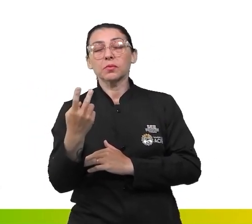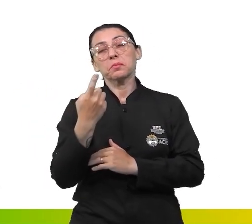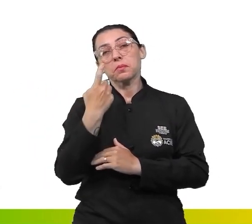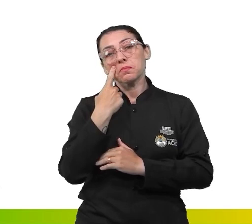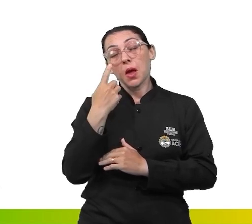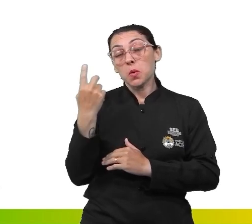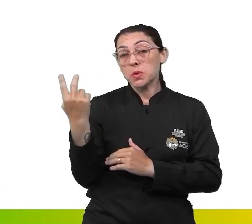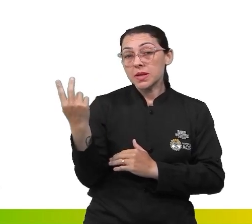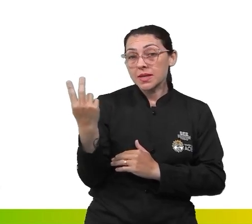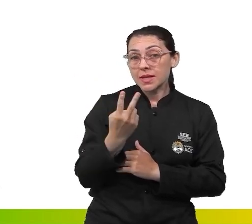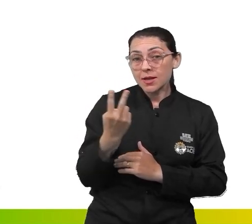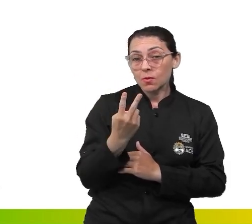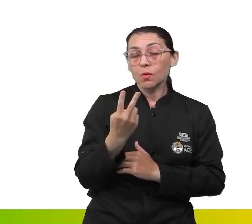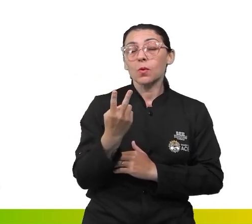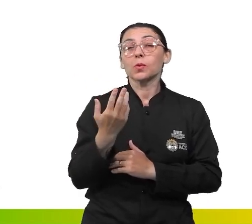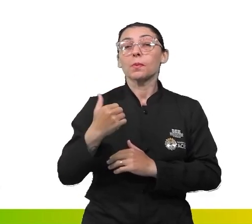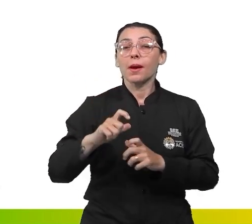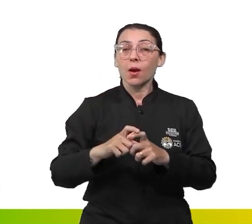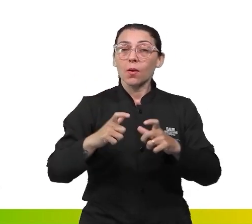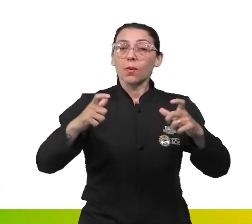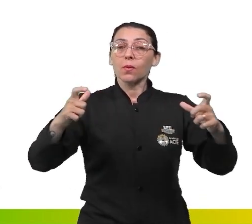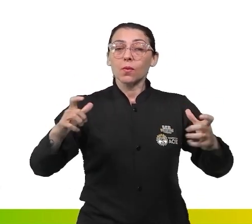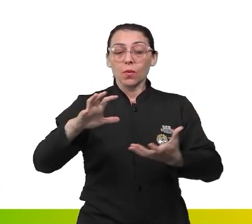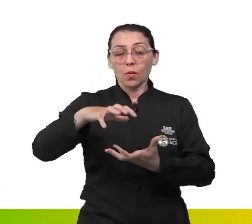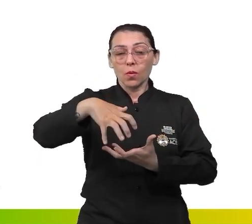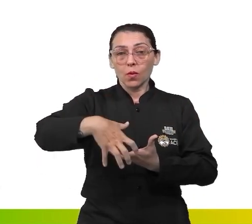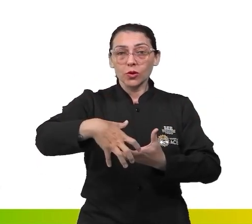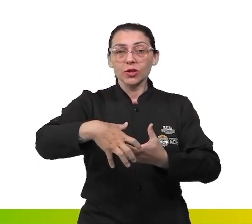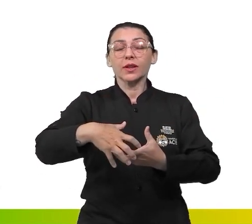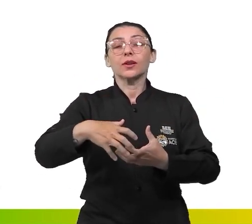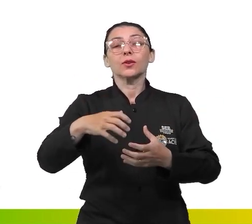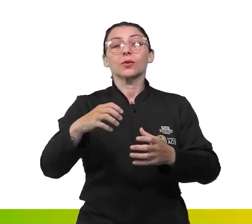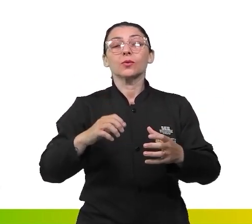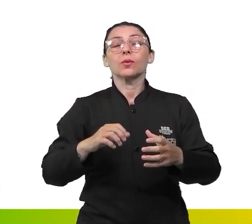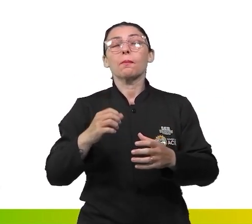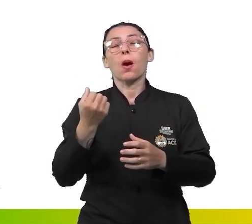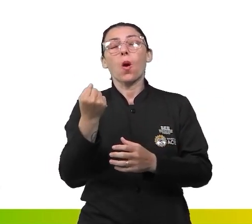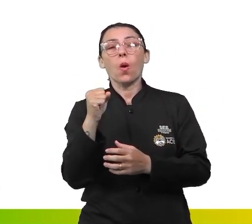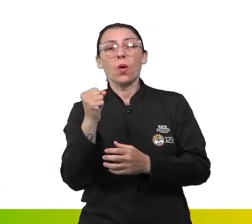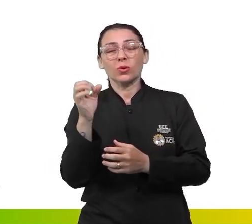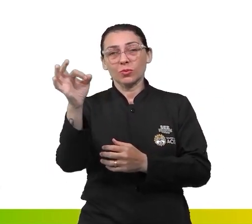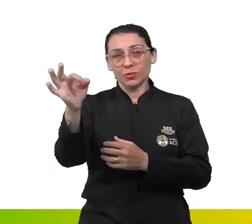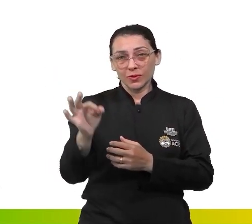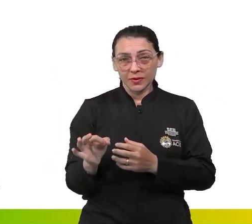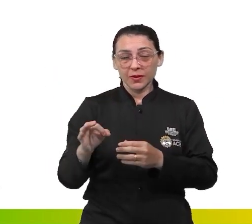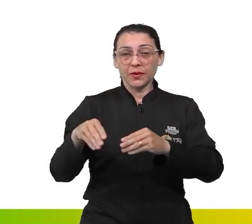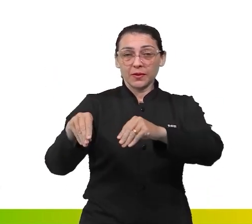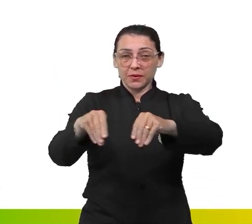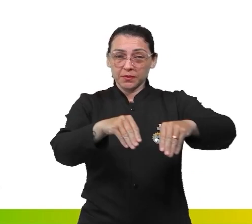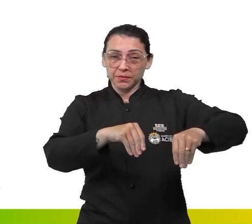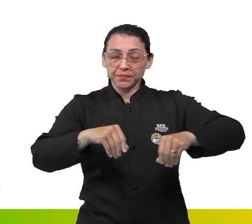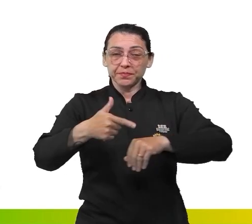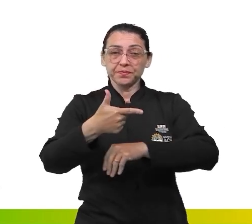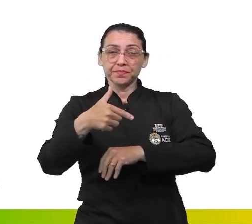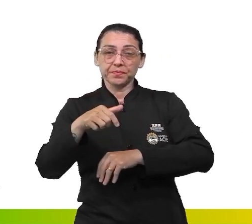ele é o segundo maior continente do planeta, ocupando aí 8% da área terrestre